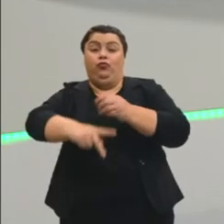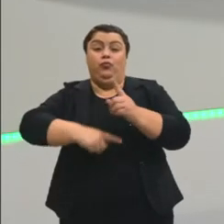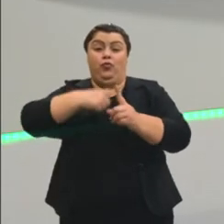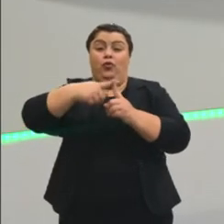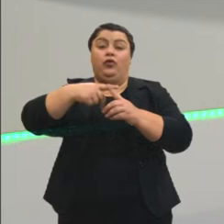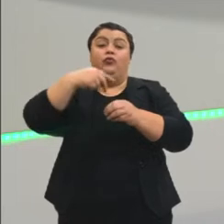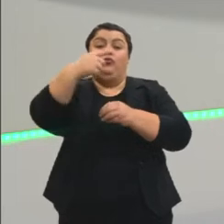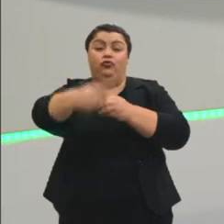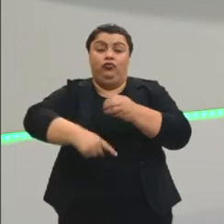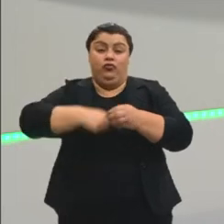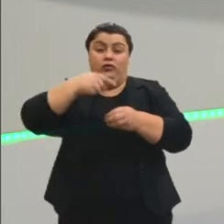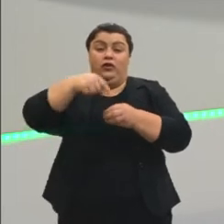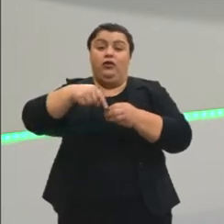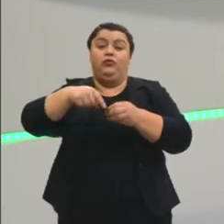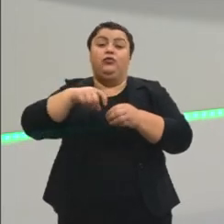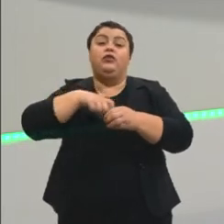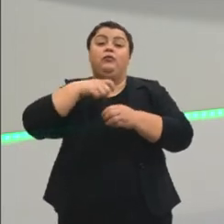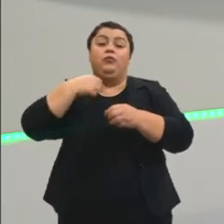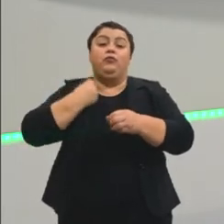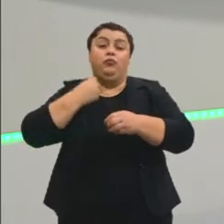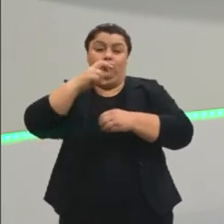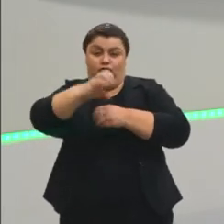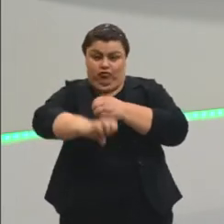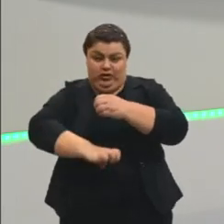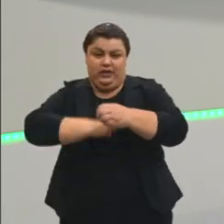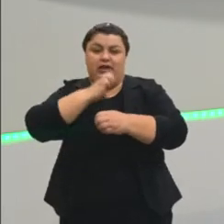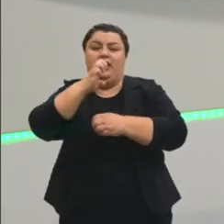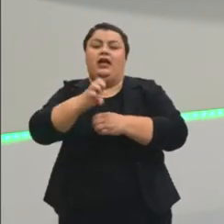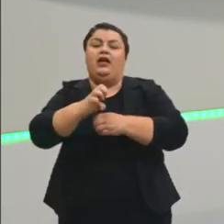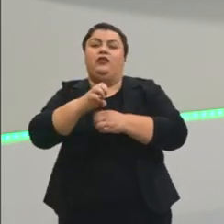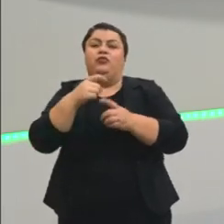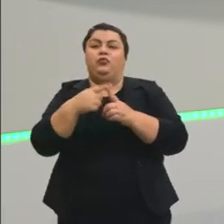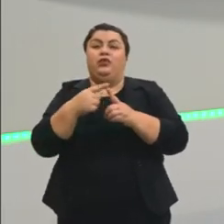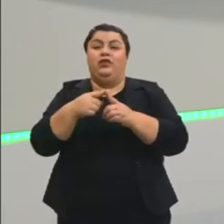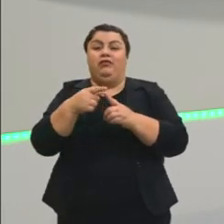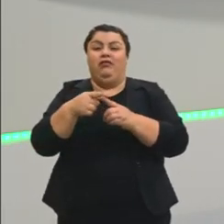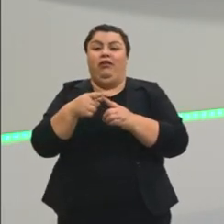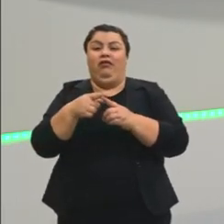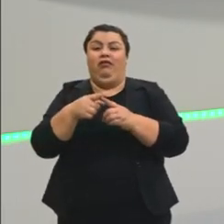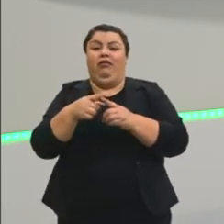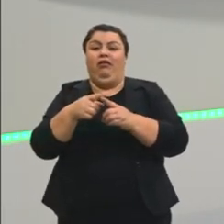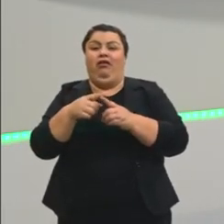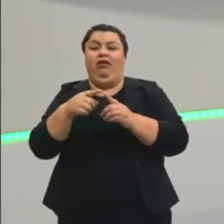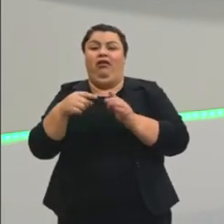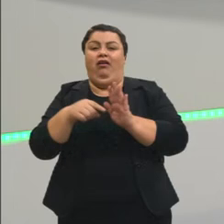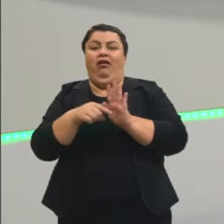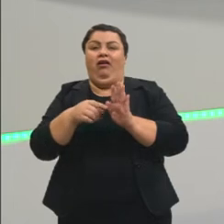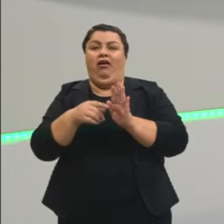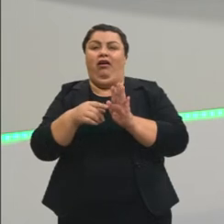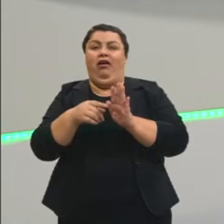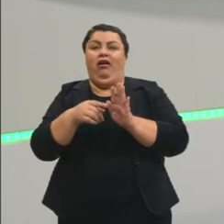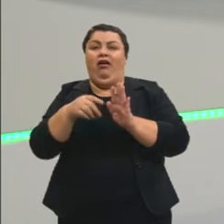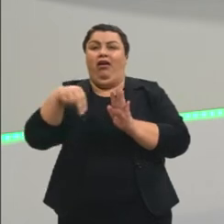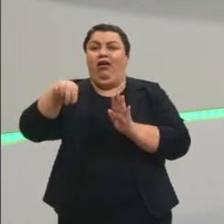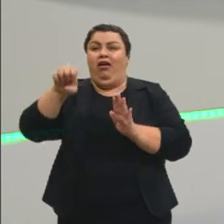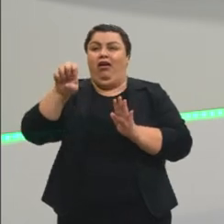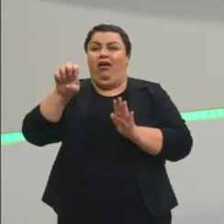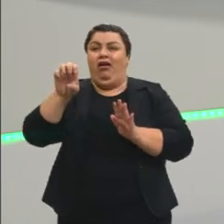nêutrons pelo número de elétrons né porque ele tá neutro então meu número de elétrons vai ser igual número de prótons